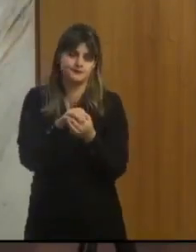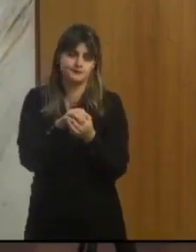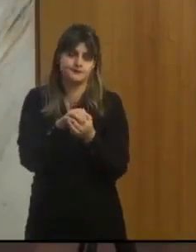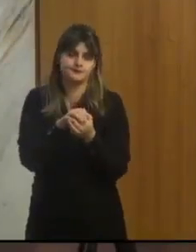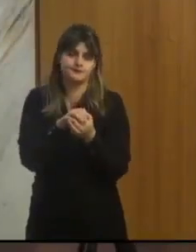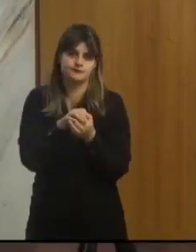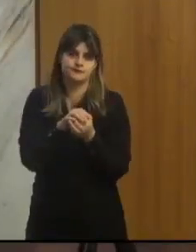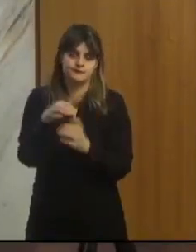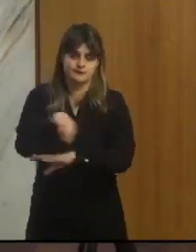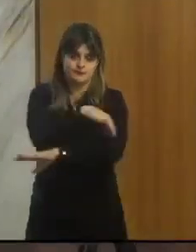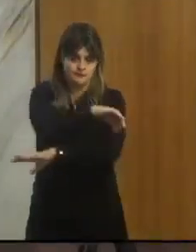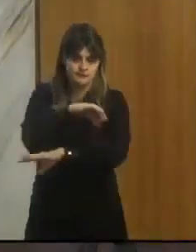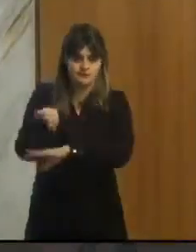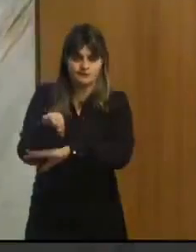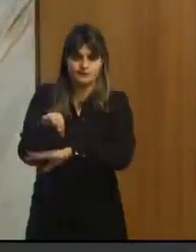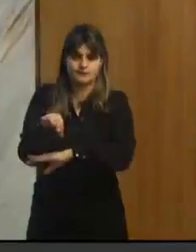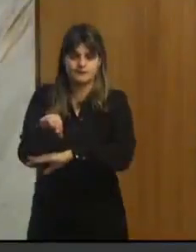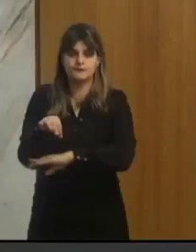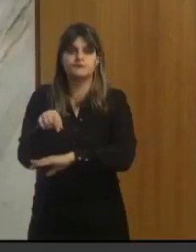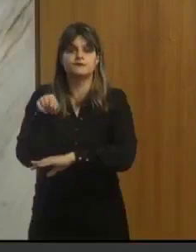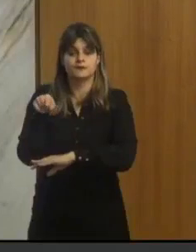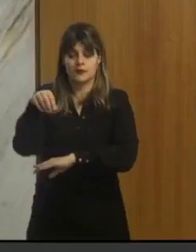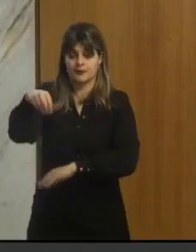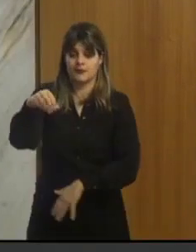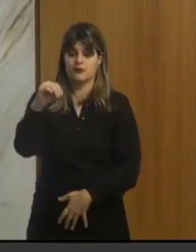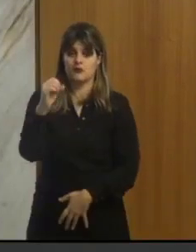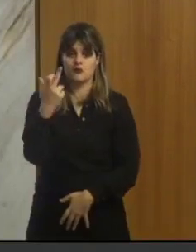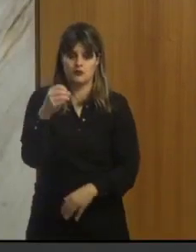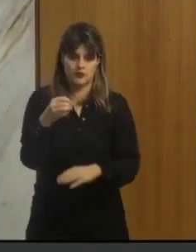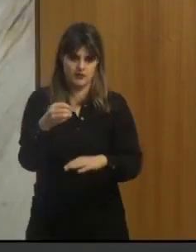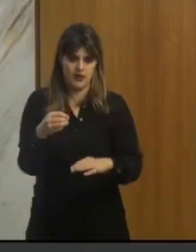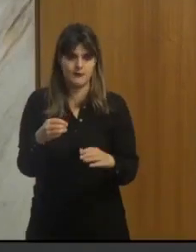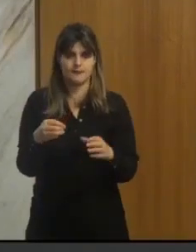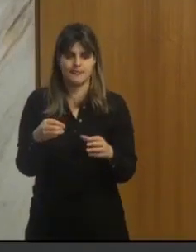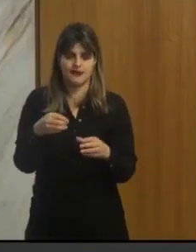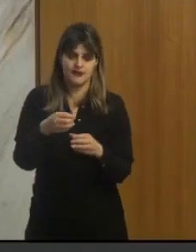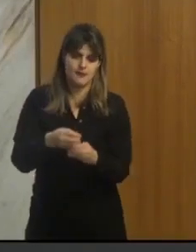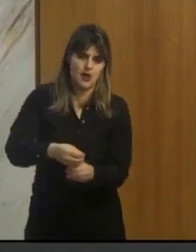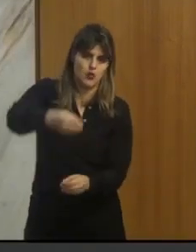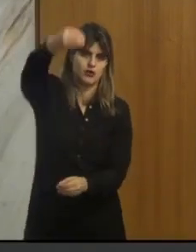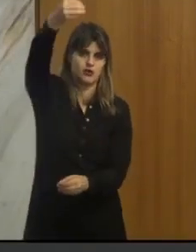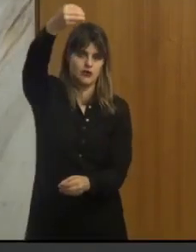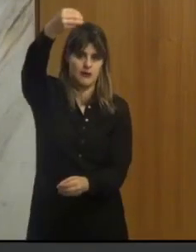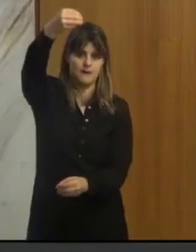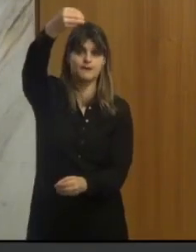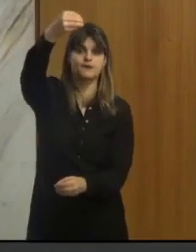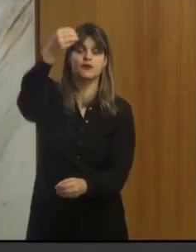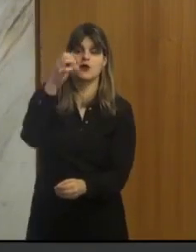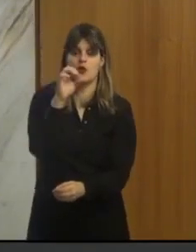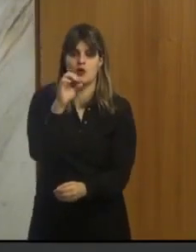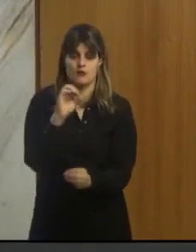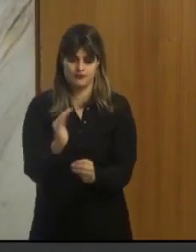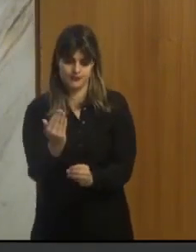à arquitetura civil, temos ainda em Soro o Pelourinho em Vila Nova de Anços. Tem um pilar octogonal, tem